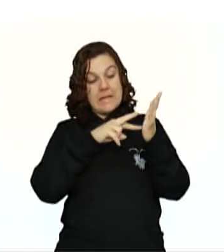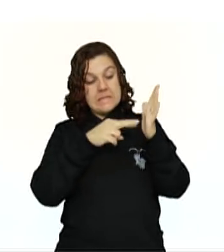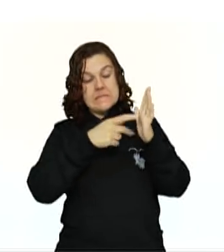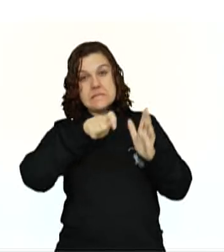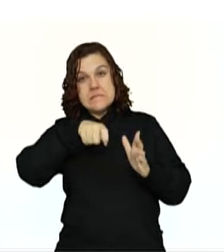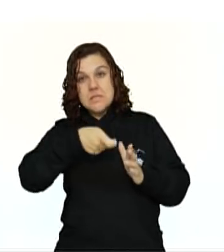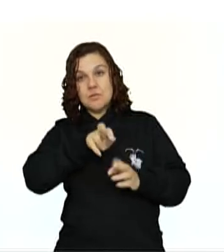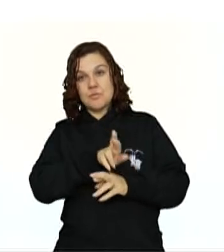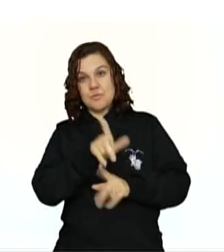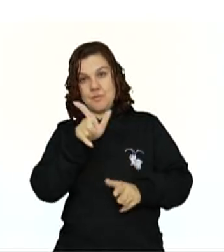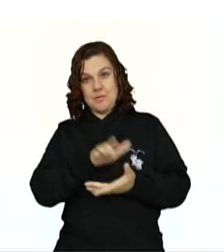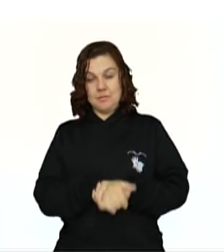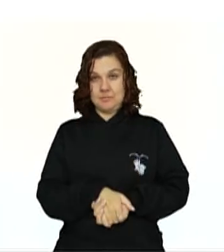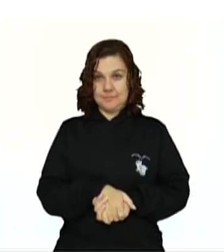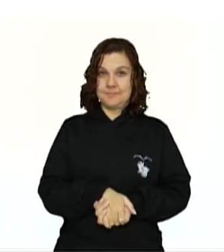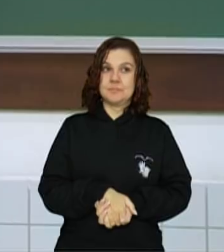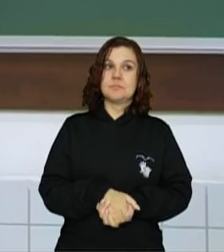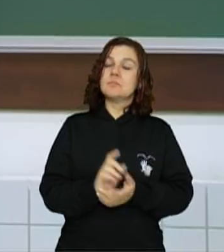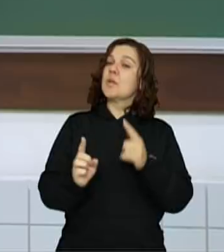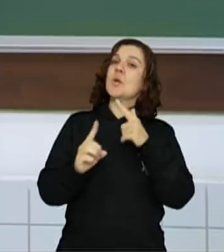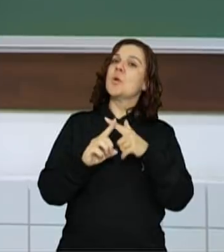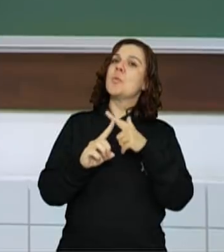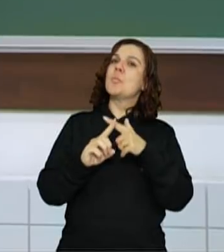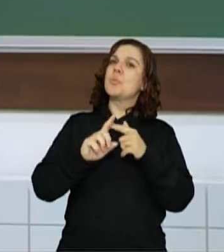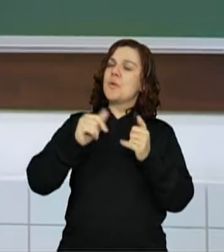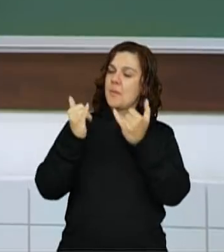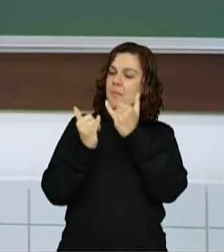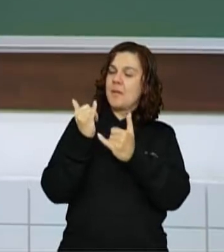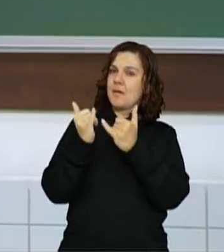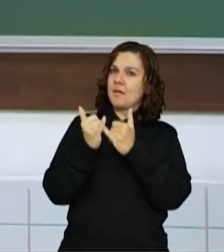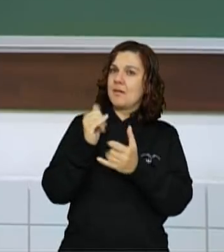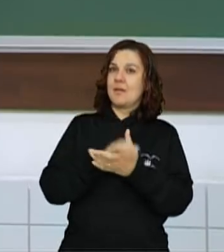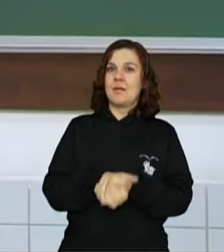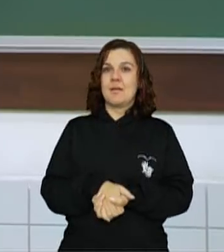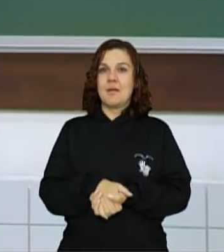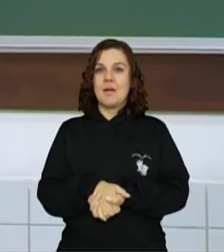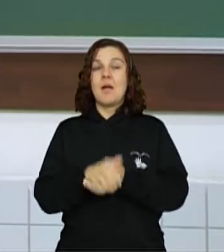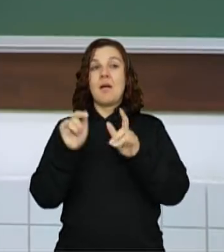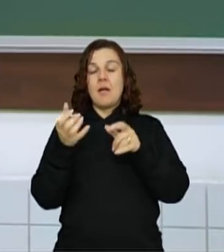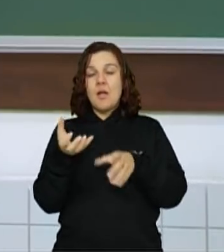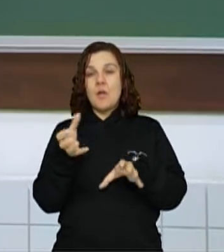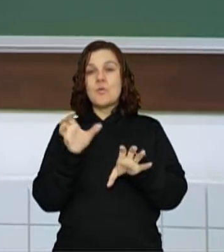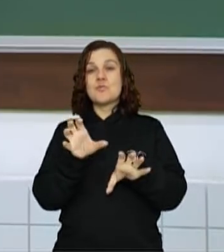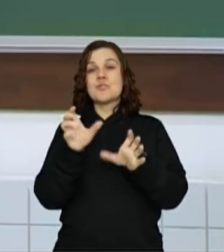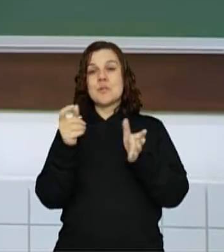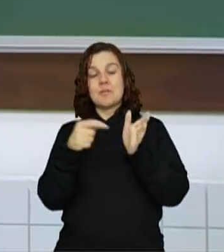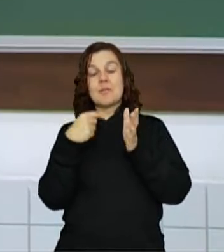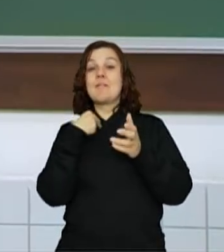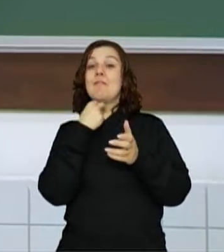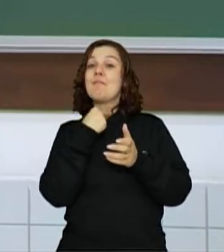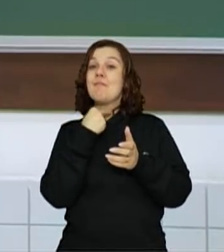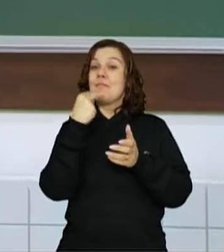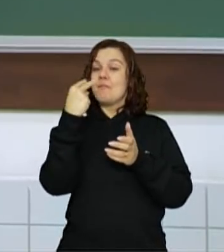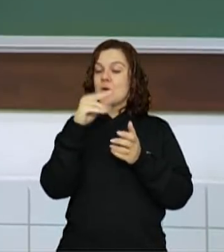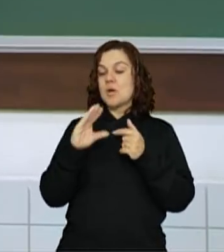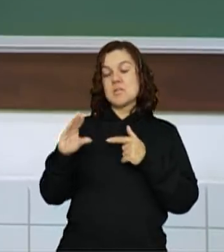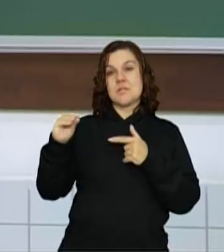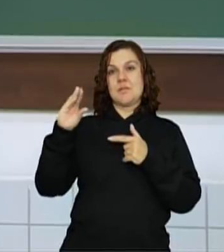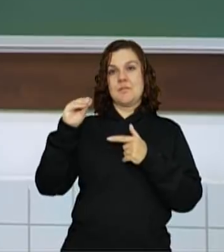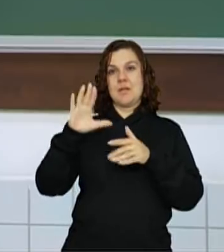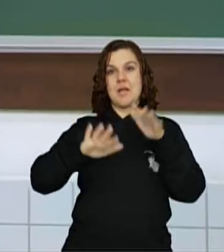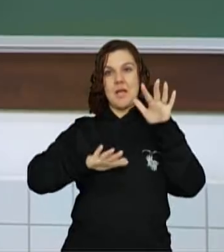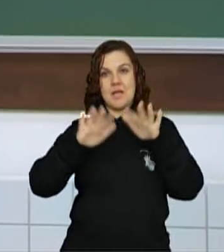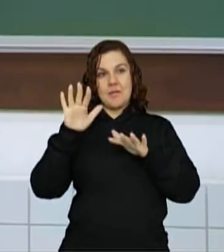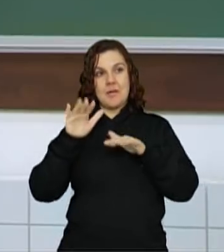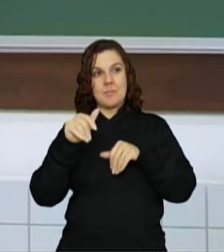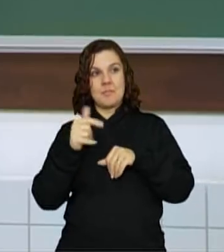sentidos diferentes. E por que são parecidos? Porque é a forma como nós falamos. Às vezes